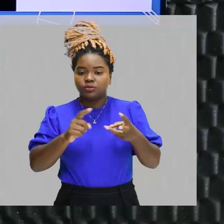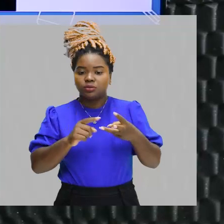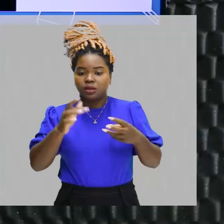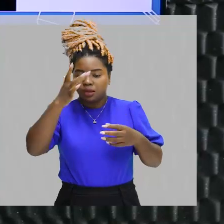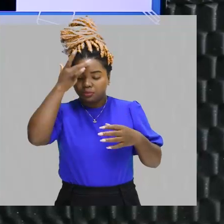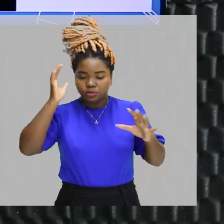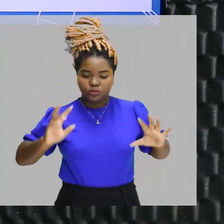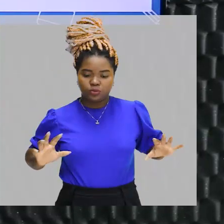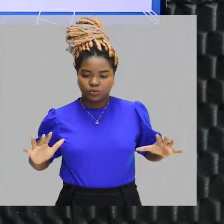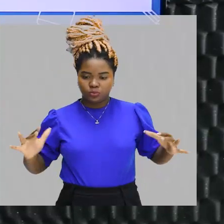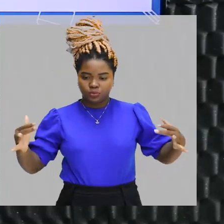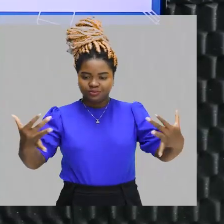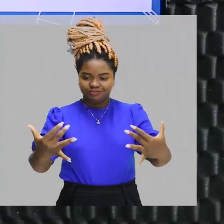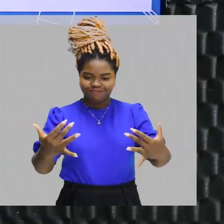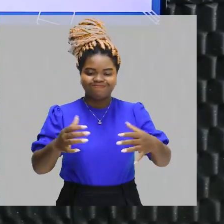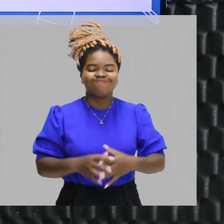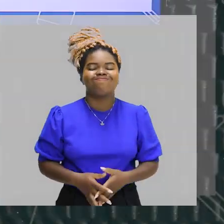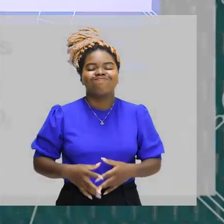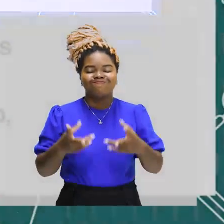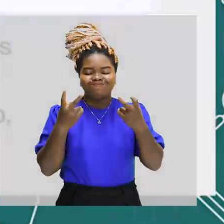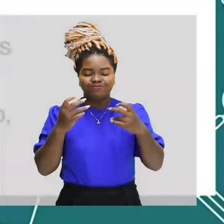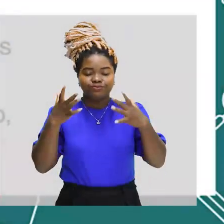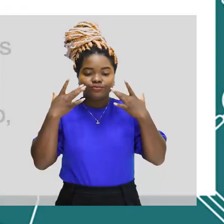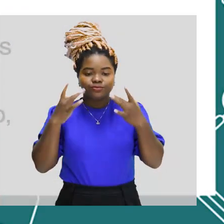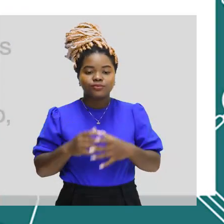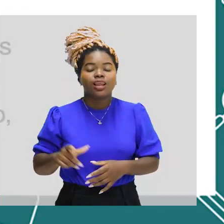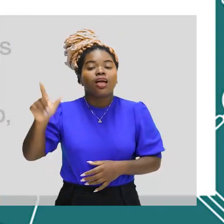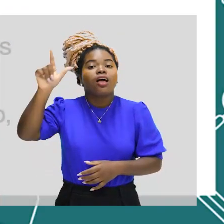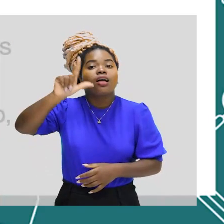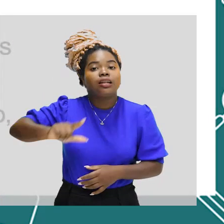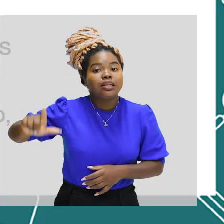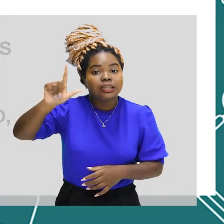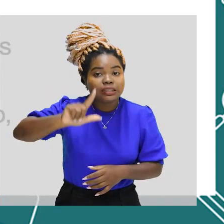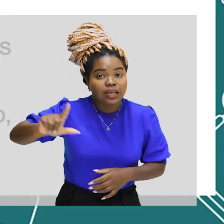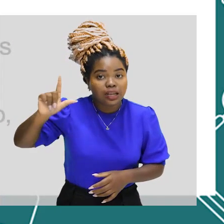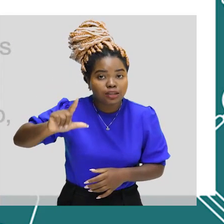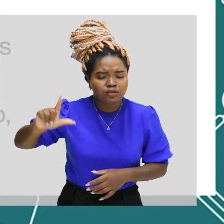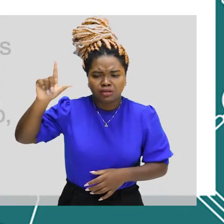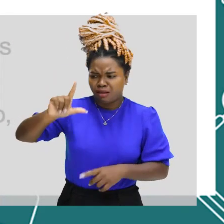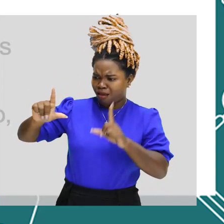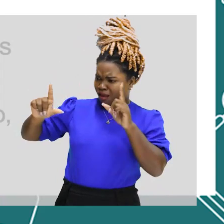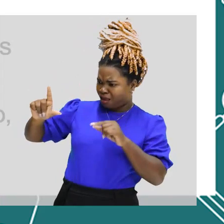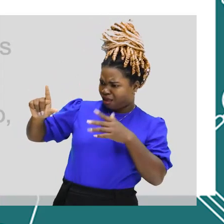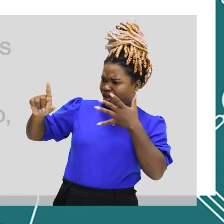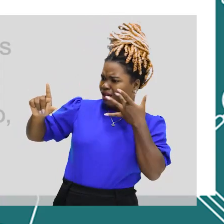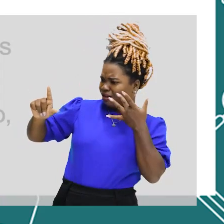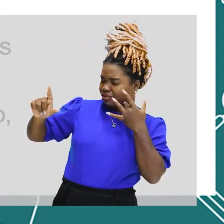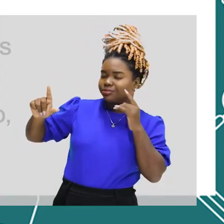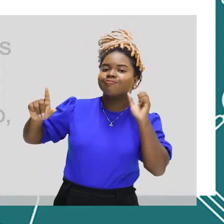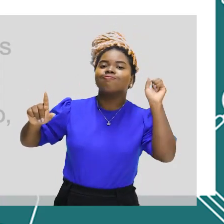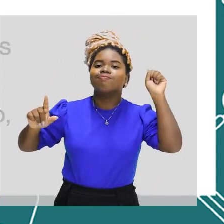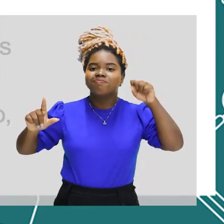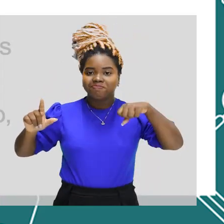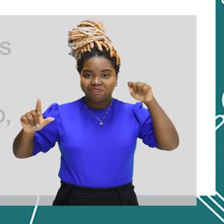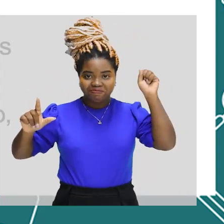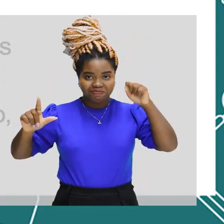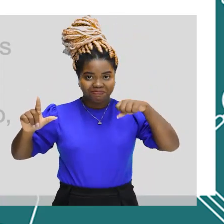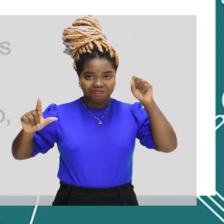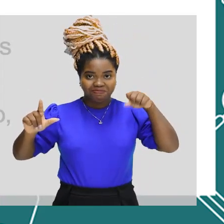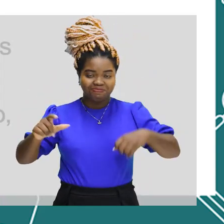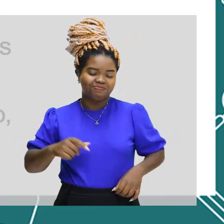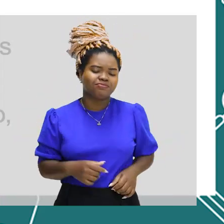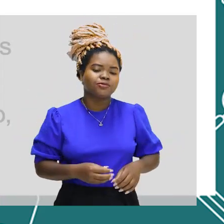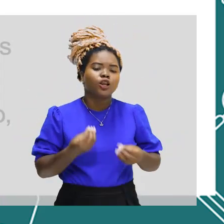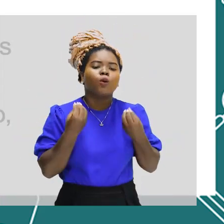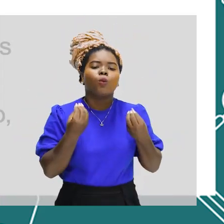público para assistir. Isso é teatro. Literatura. Literatura é arte, professor? Com certeza, certo?